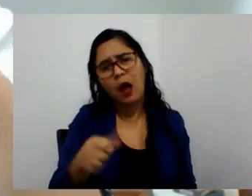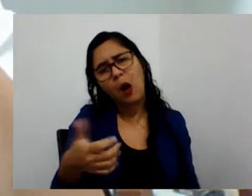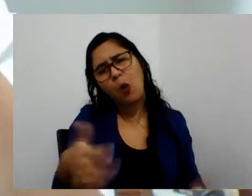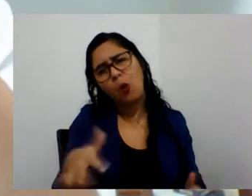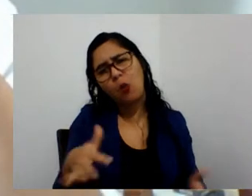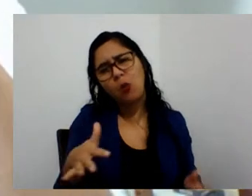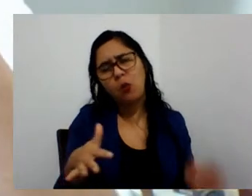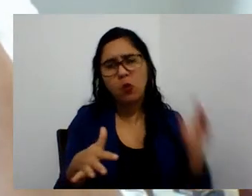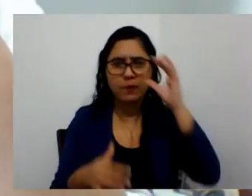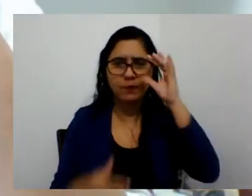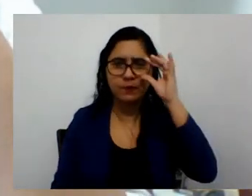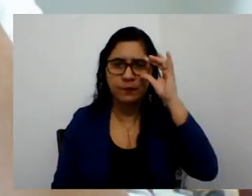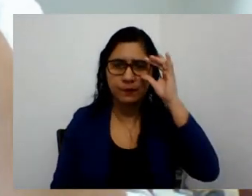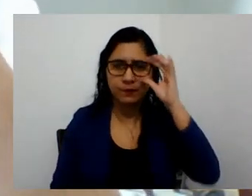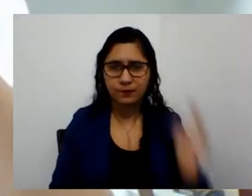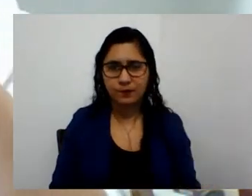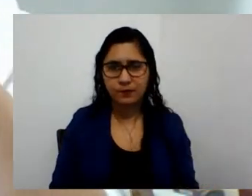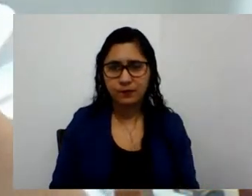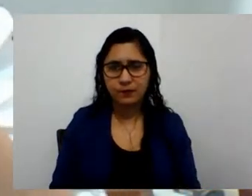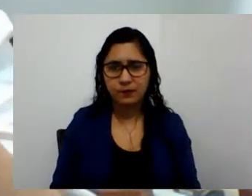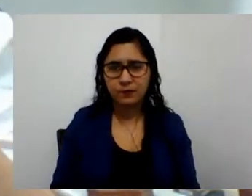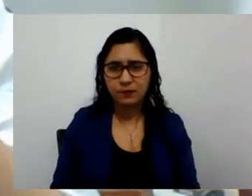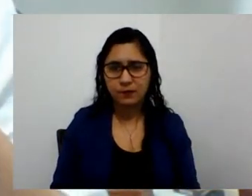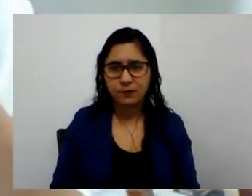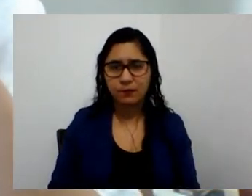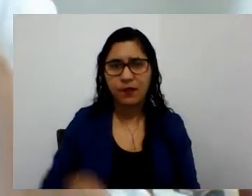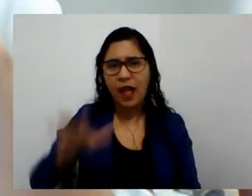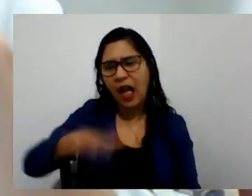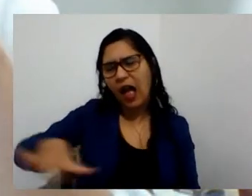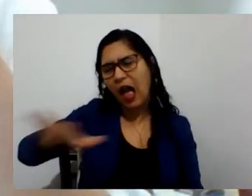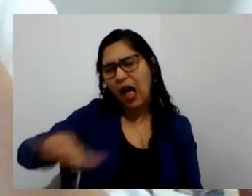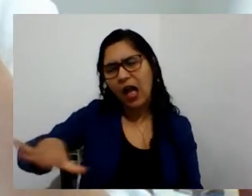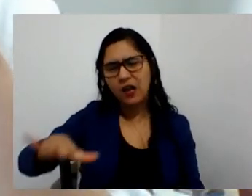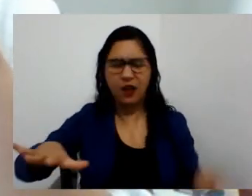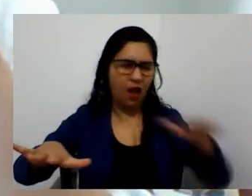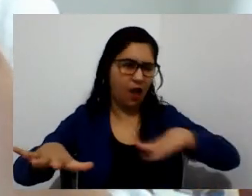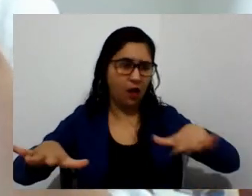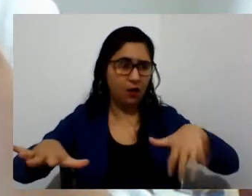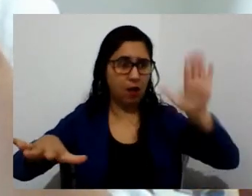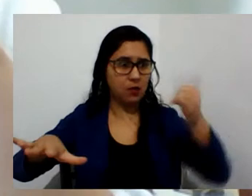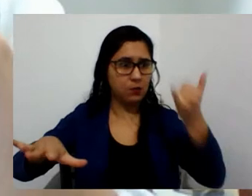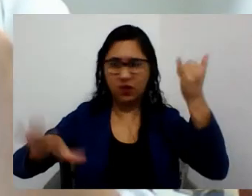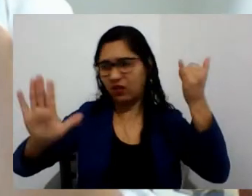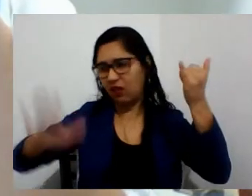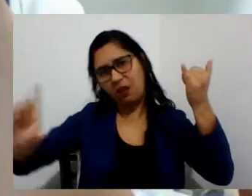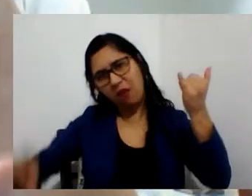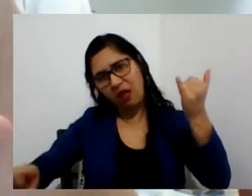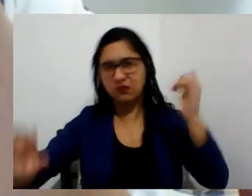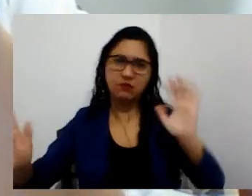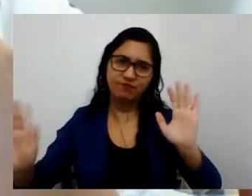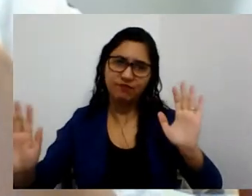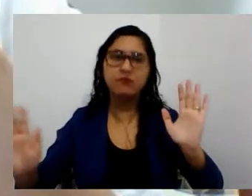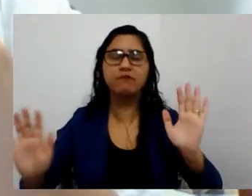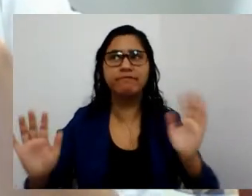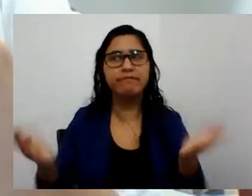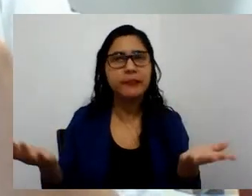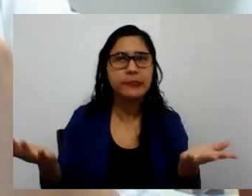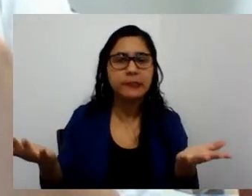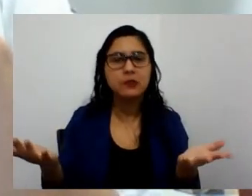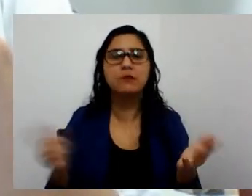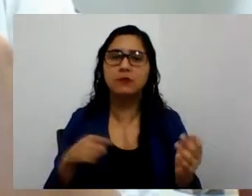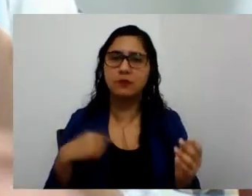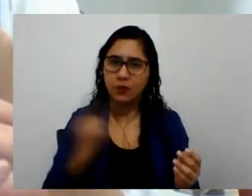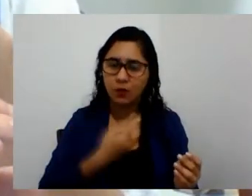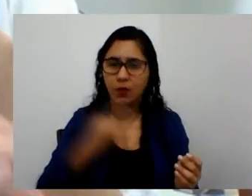possam ser indicada como menos favoráveis do que outras áreas, né? Pensamos, sim,